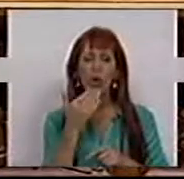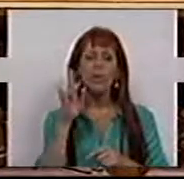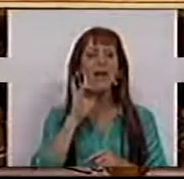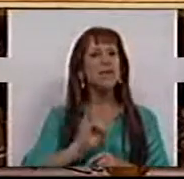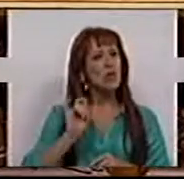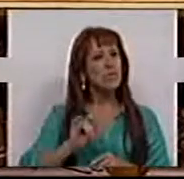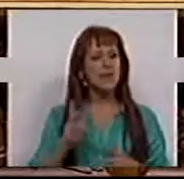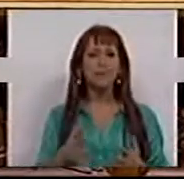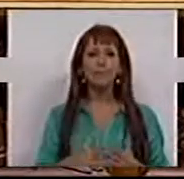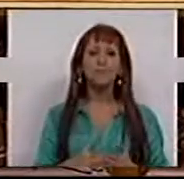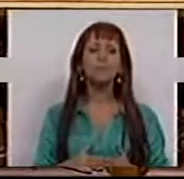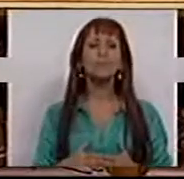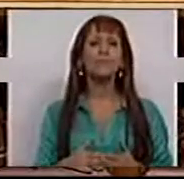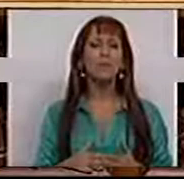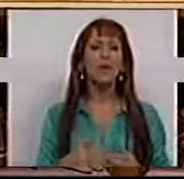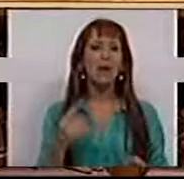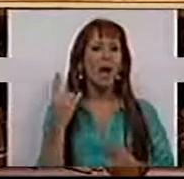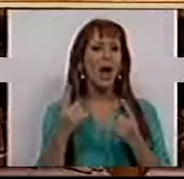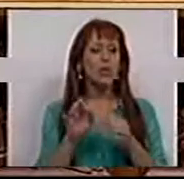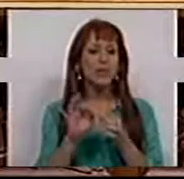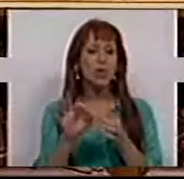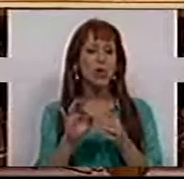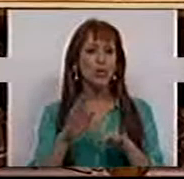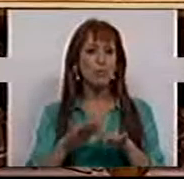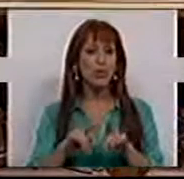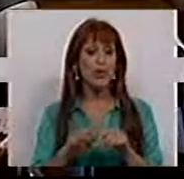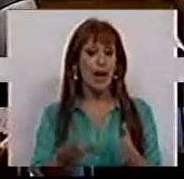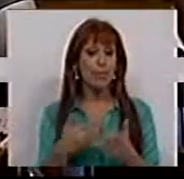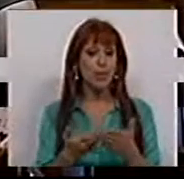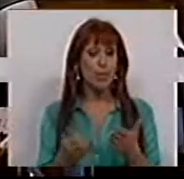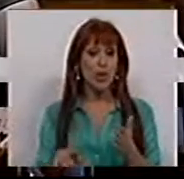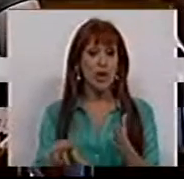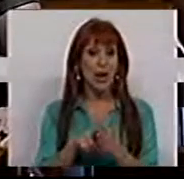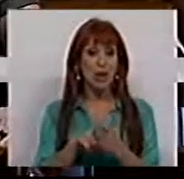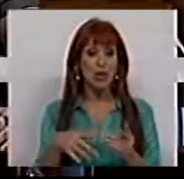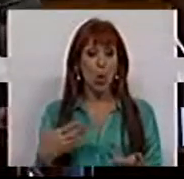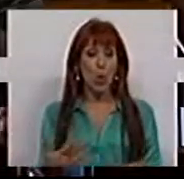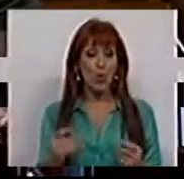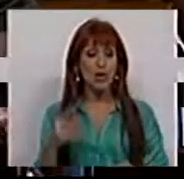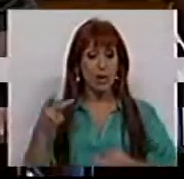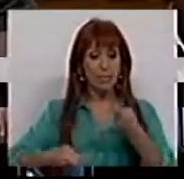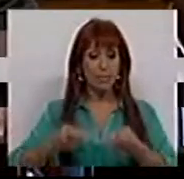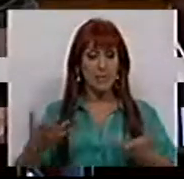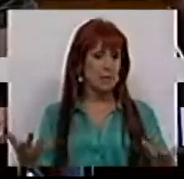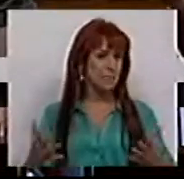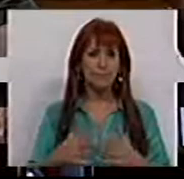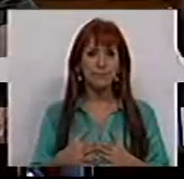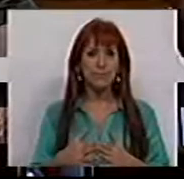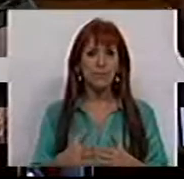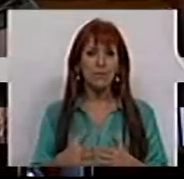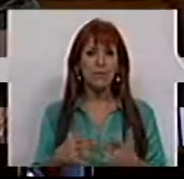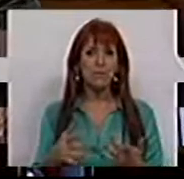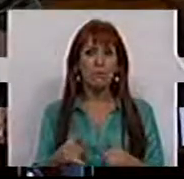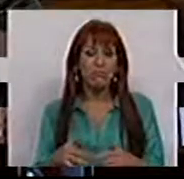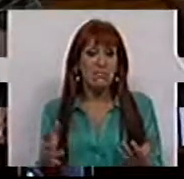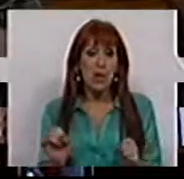Muito obrigada, Sra. Presidente. Algumas notas sobre as propostas de lei que hoje apreciamos, se bem